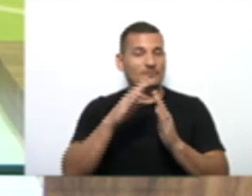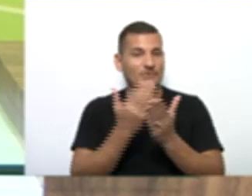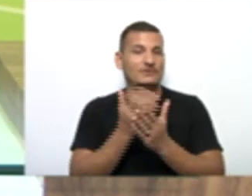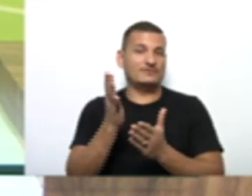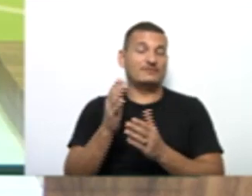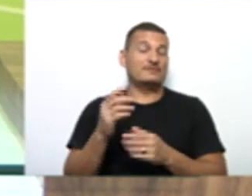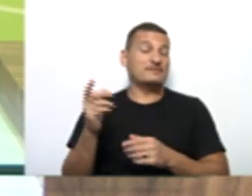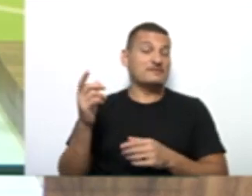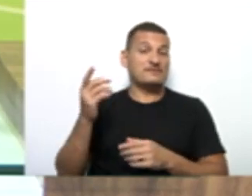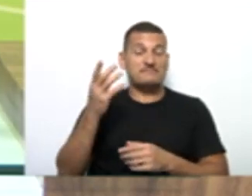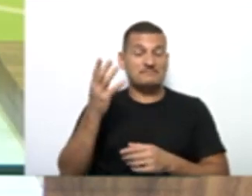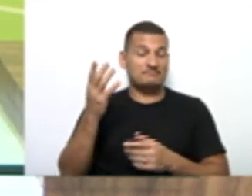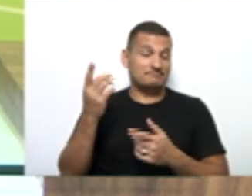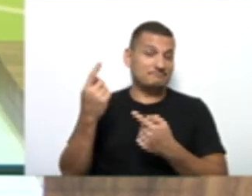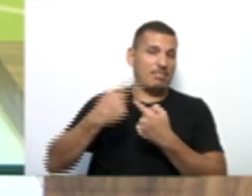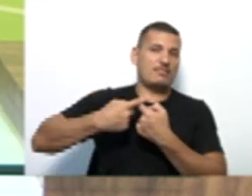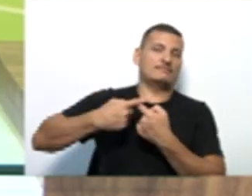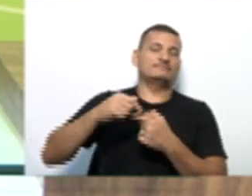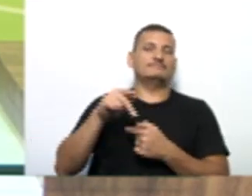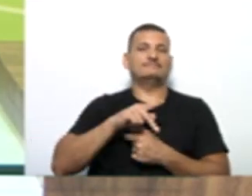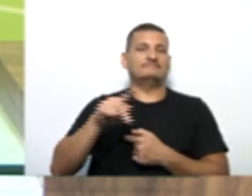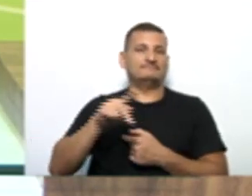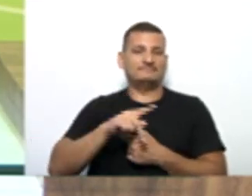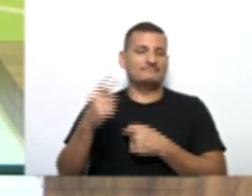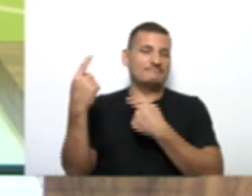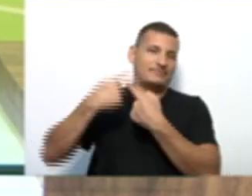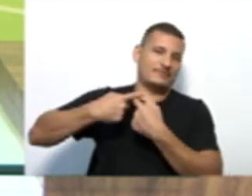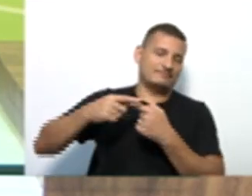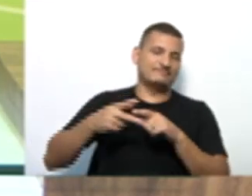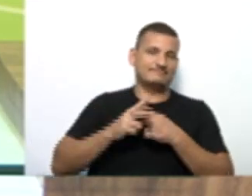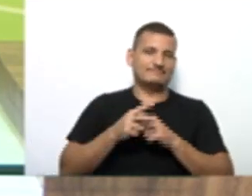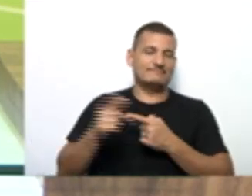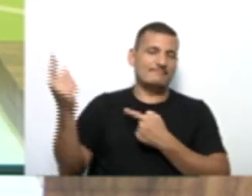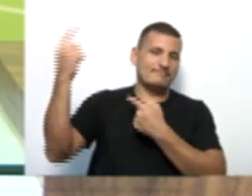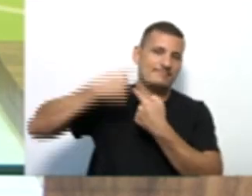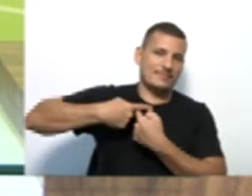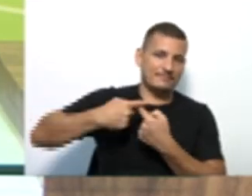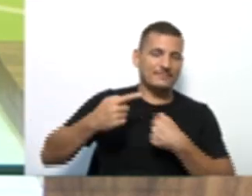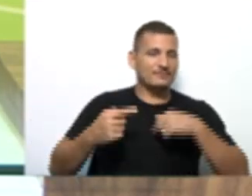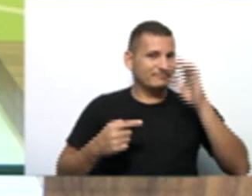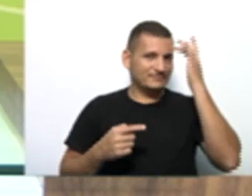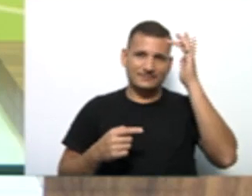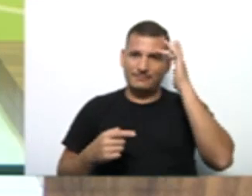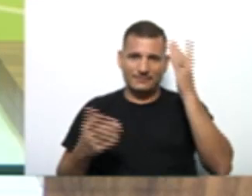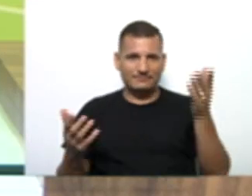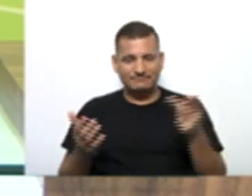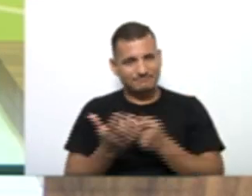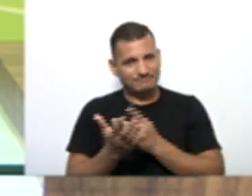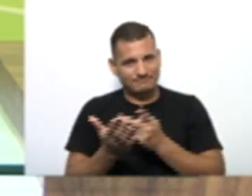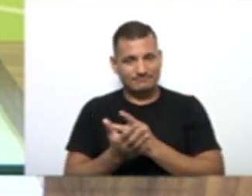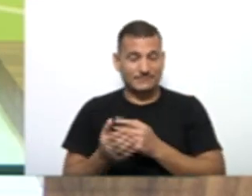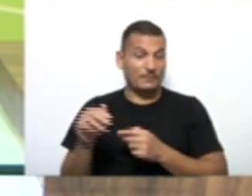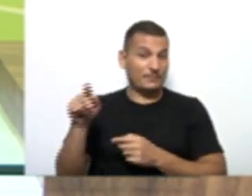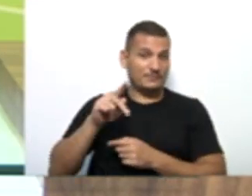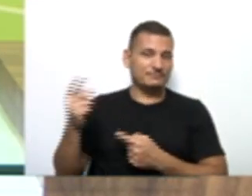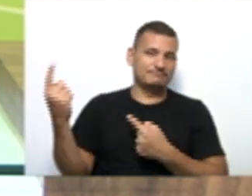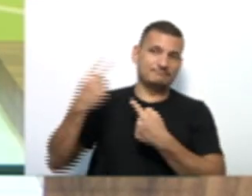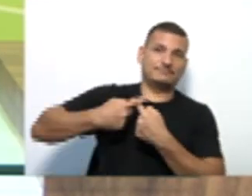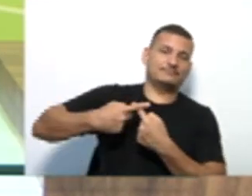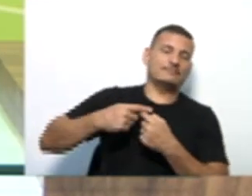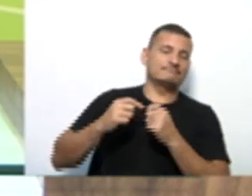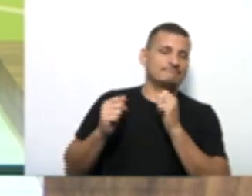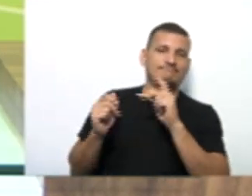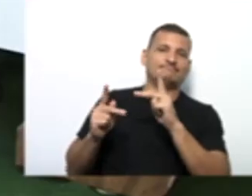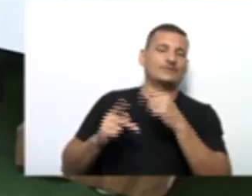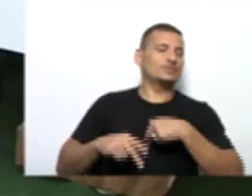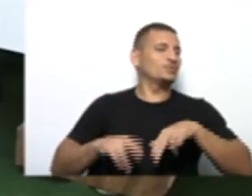professora me corrigiu quando eu estava no ensino fundamental. Fiz isso, não sabia que era errado, a professora me corrigiu e eu nunca mais fiz isso.